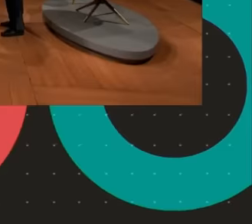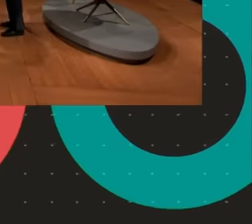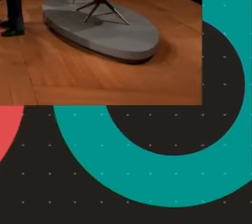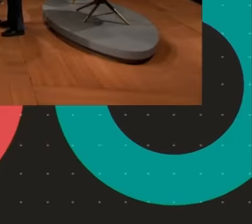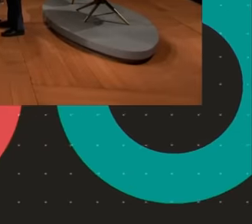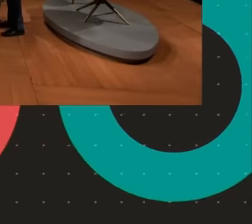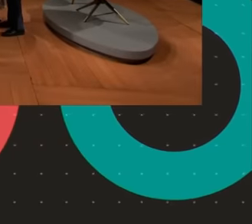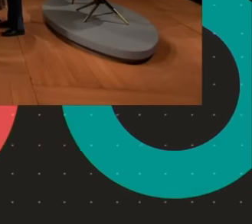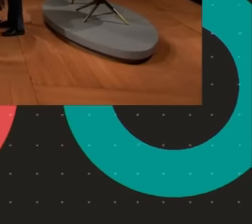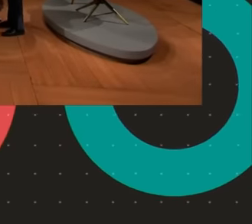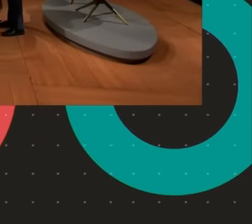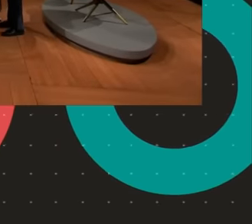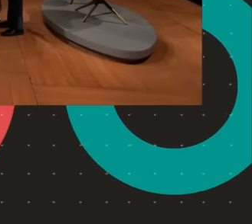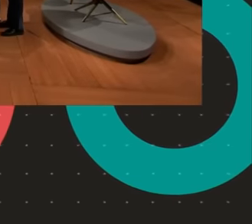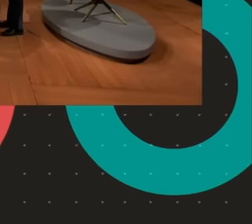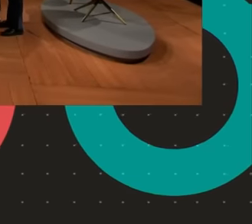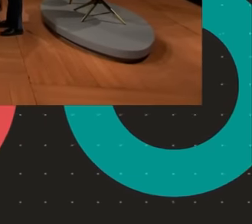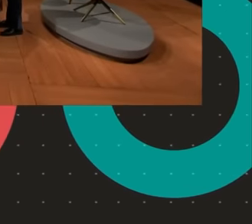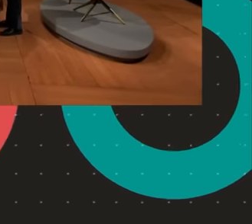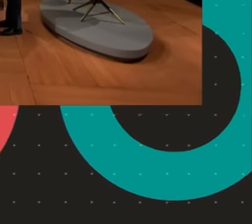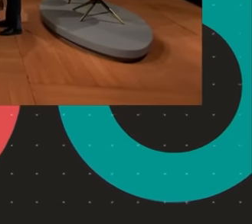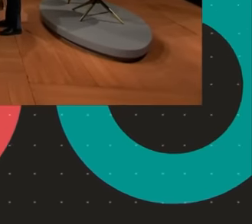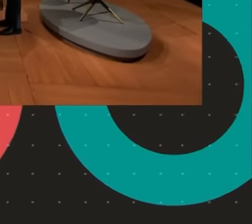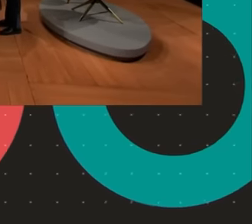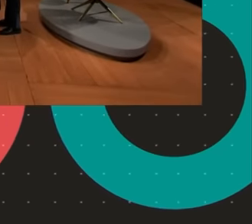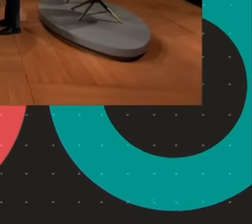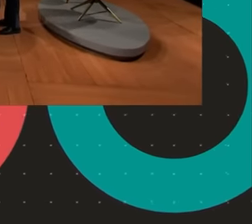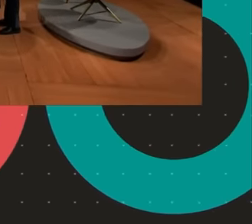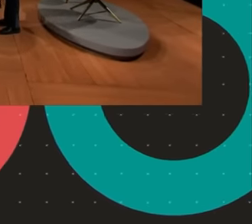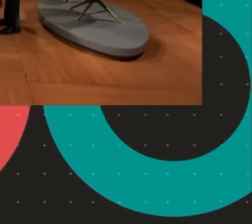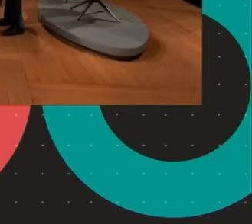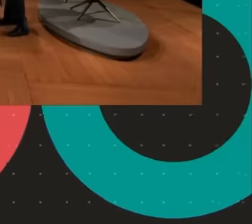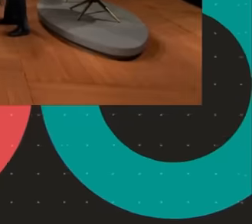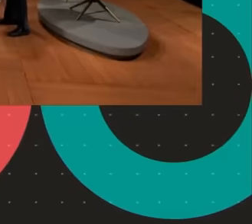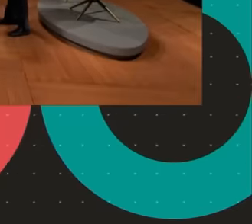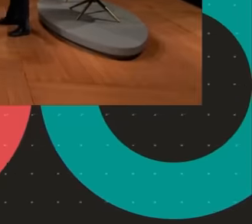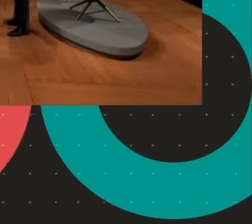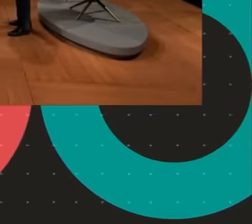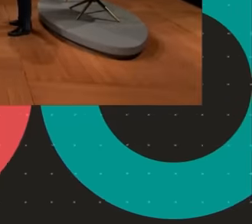Eu tenho que falar pra minha mãe. Manda um beijo pra ela, que eu mandei. Ah,